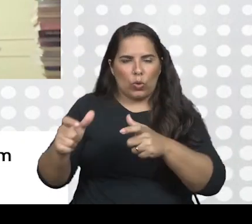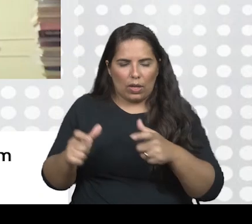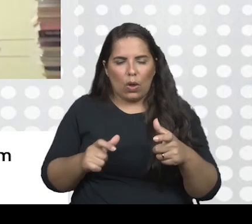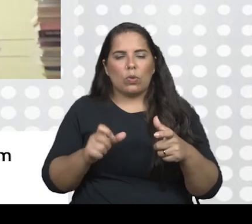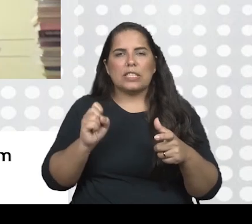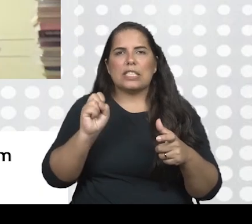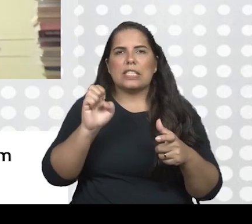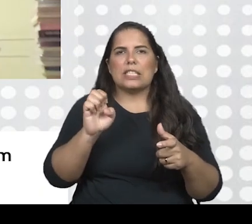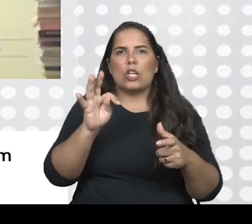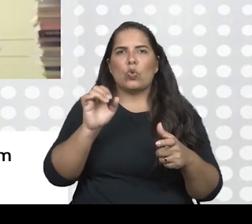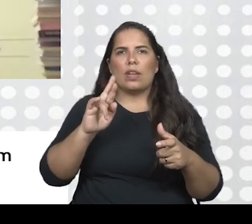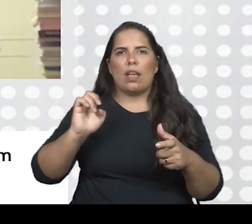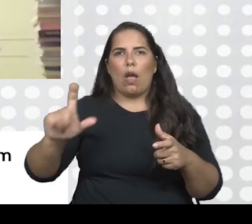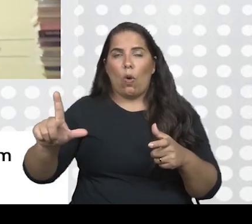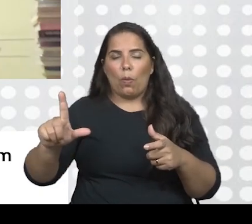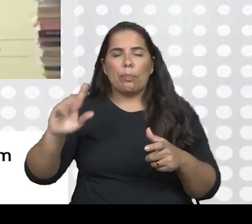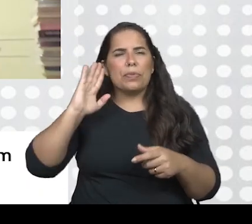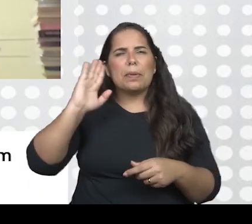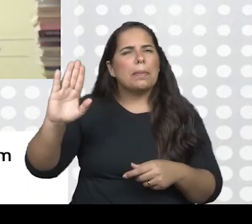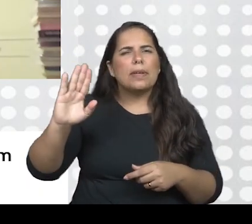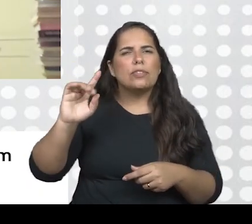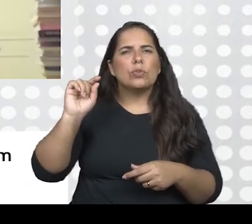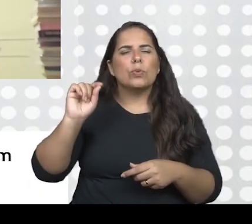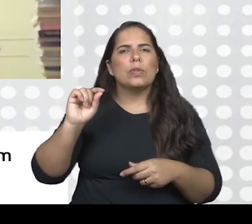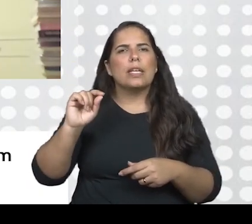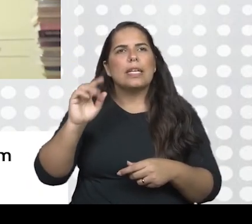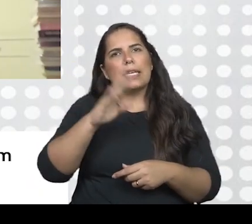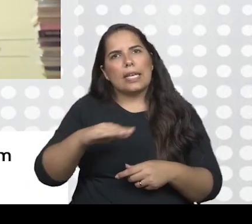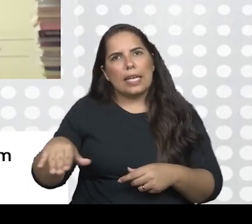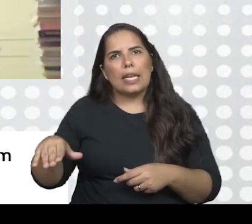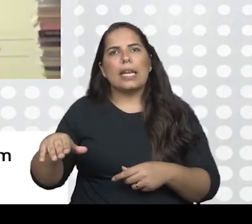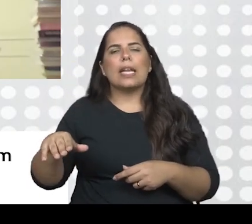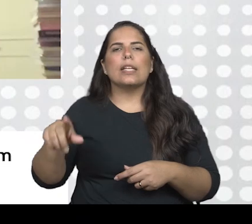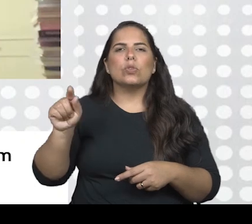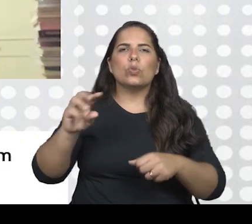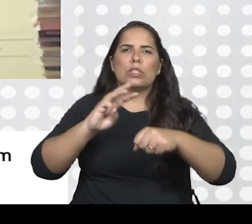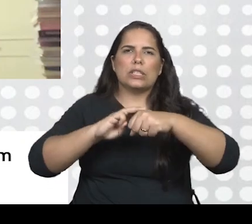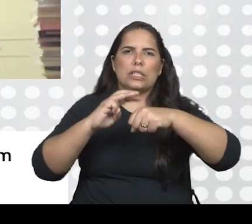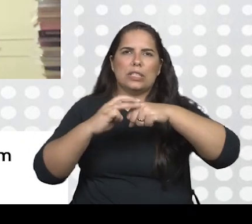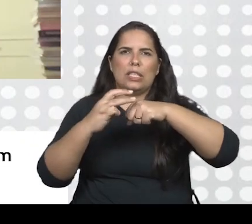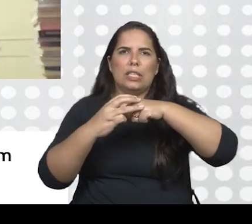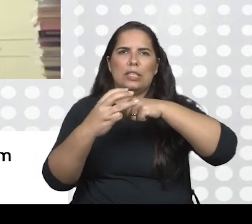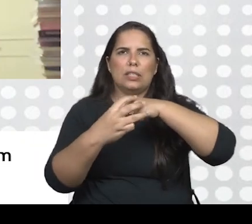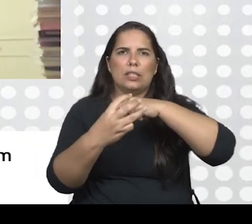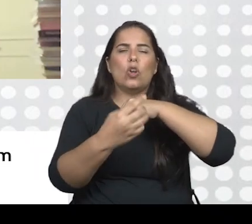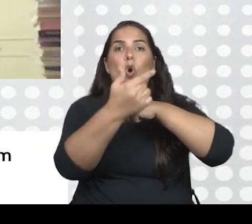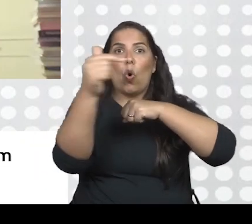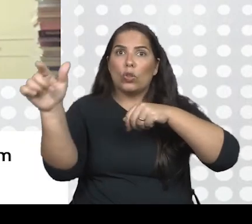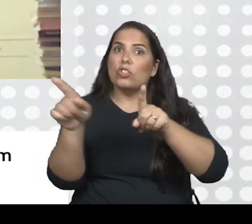intersetorial, principalmente nos casos como crianças com síndrome congênita do Zika vírus e